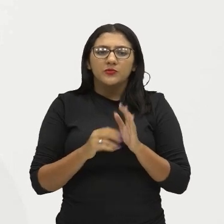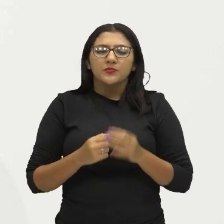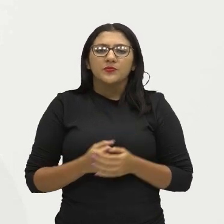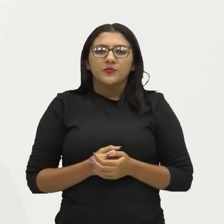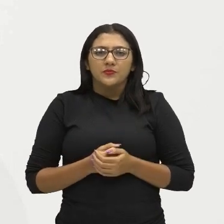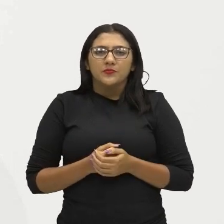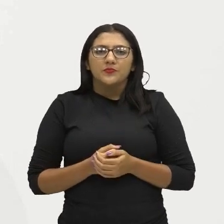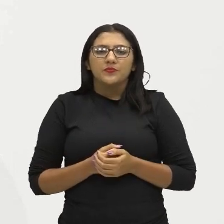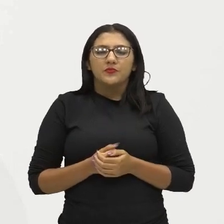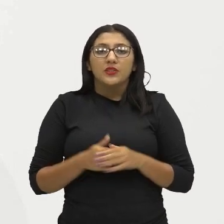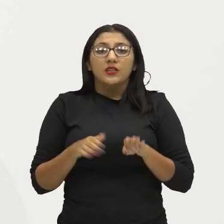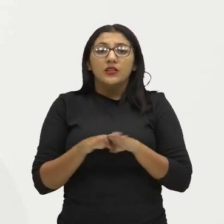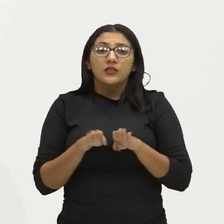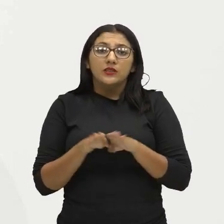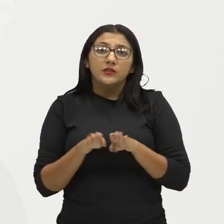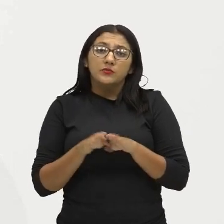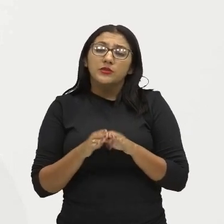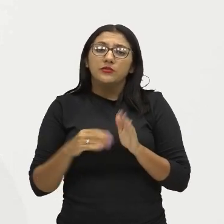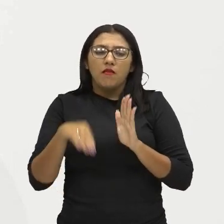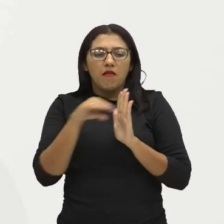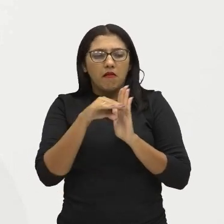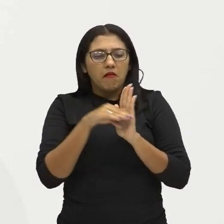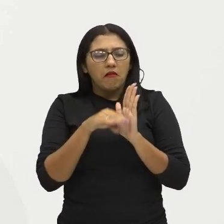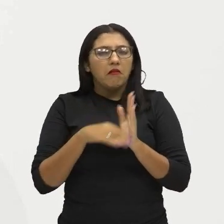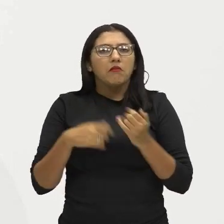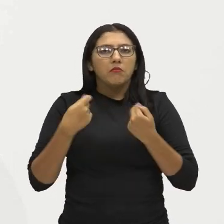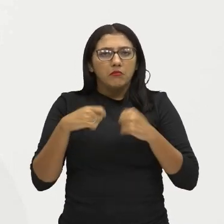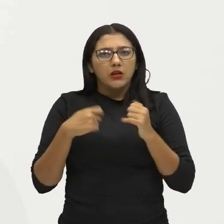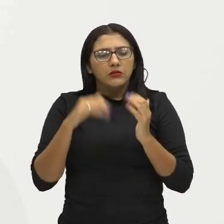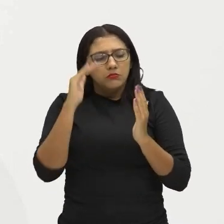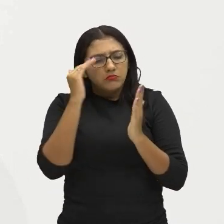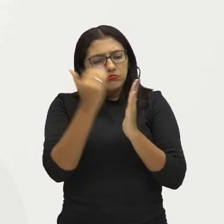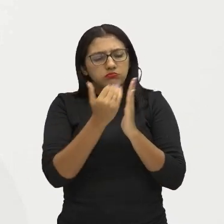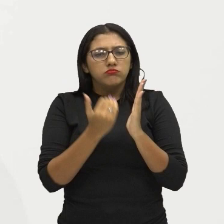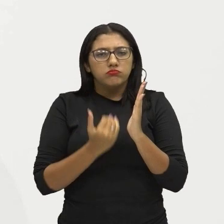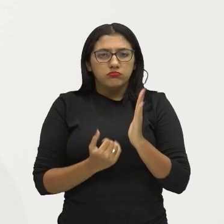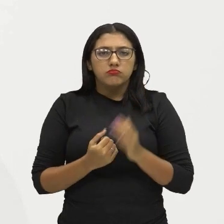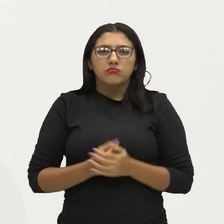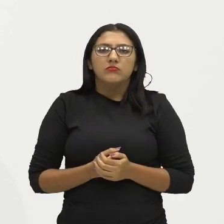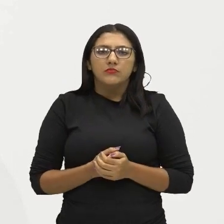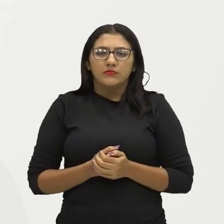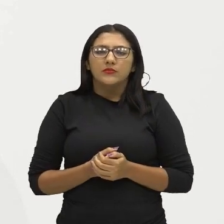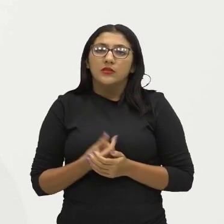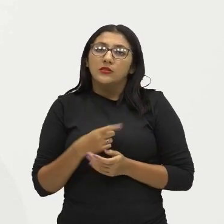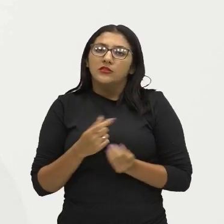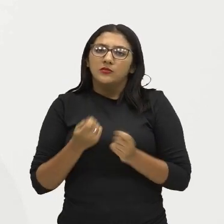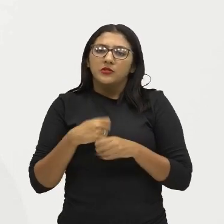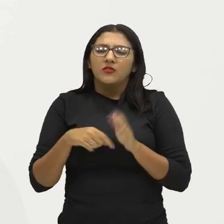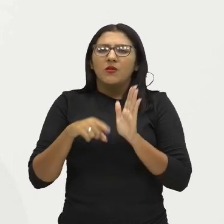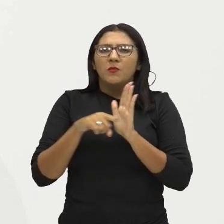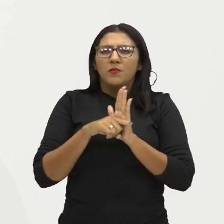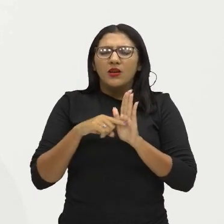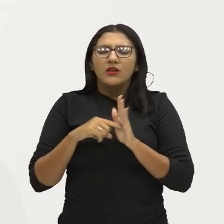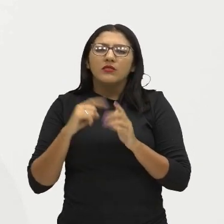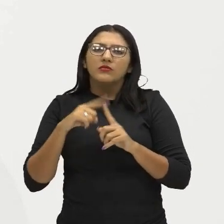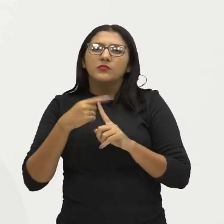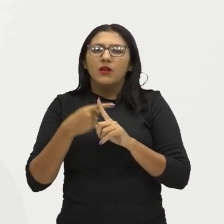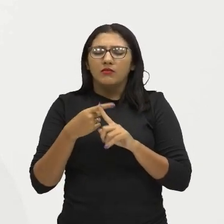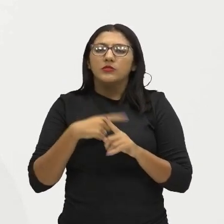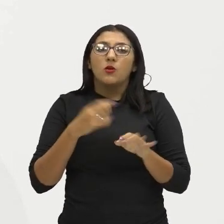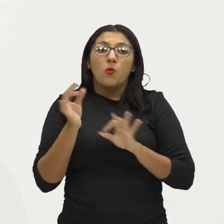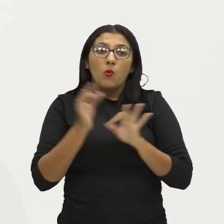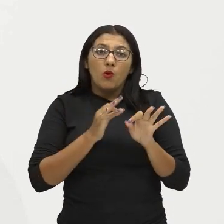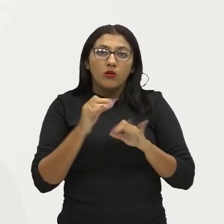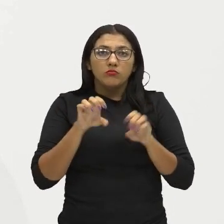certo? E regras, que podem ser as operações. Então, é isso que vamos fazer. Vamos modelar